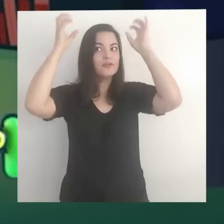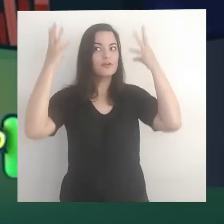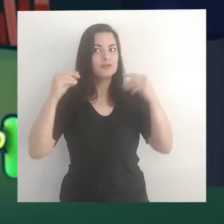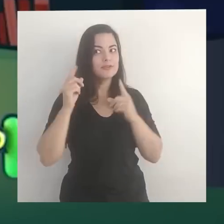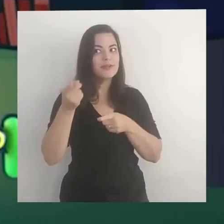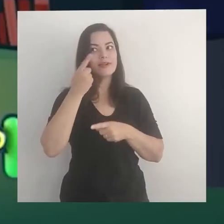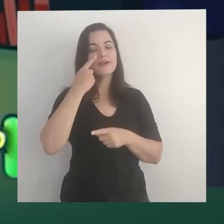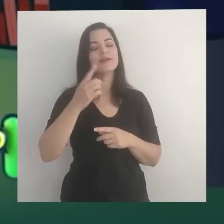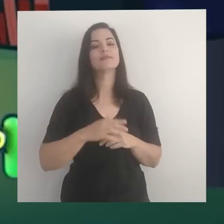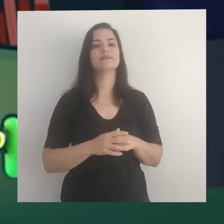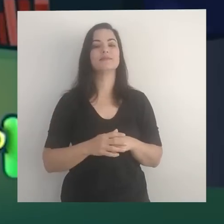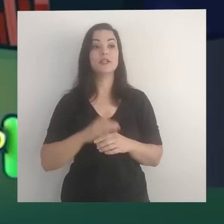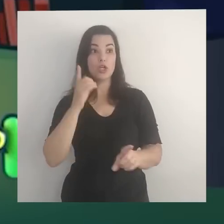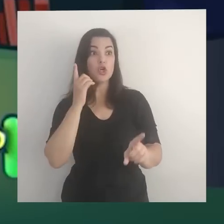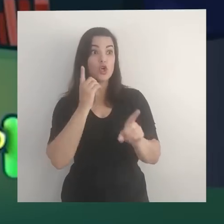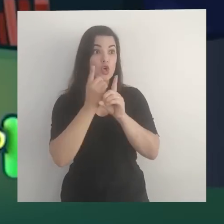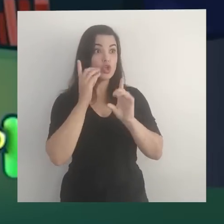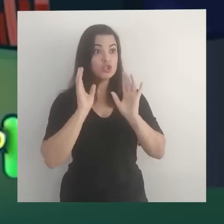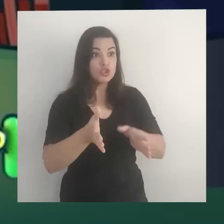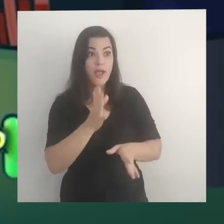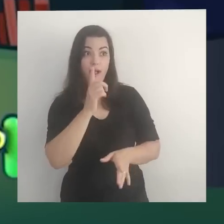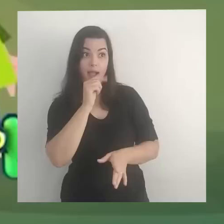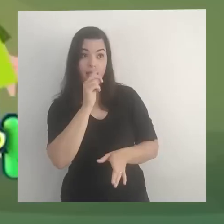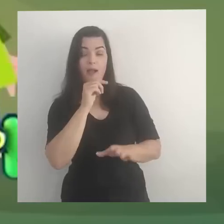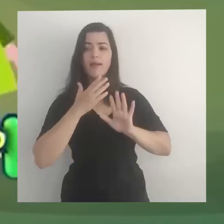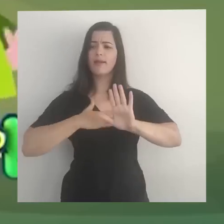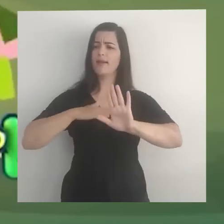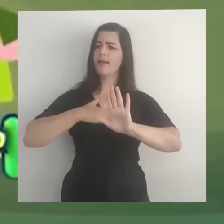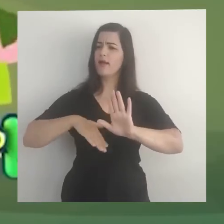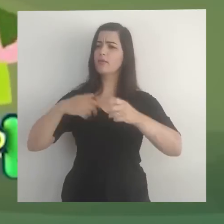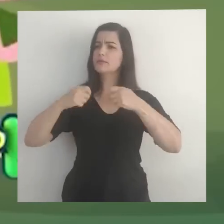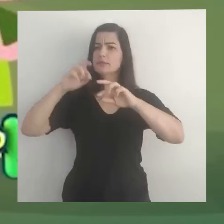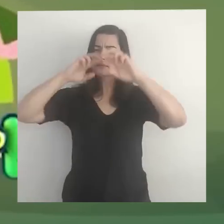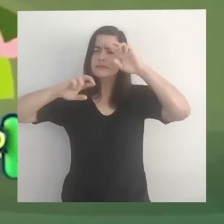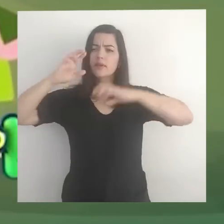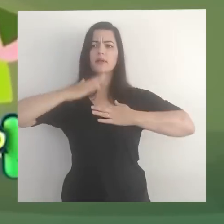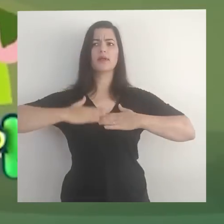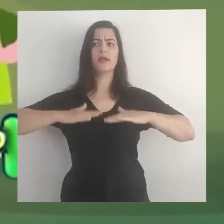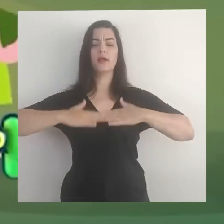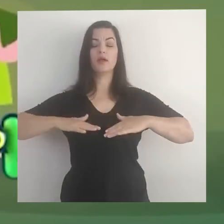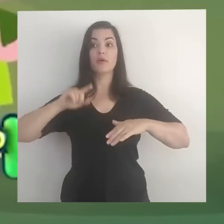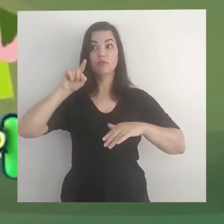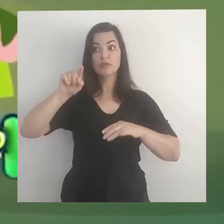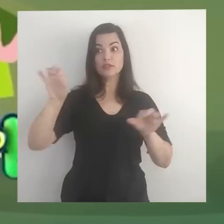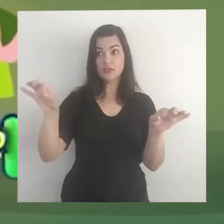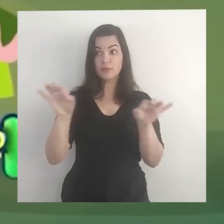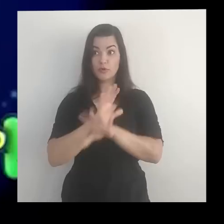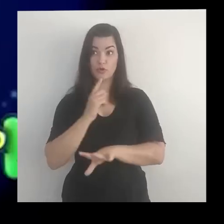água? Calma, Júpiter. Precisamos observar com calma. Depois de você, sou eu.